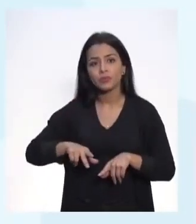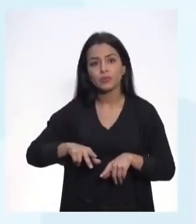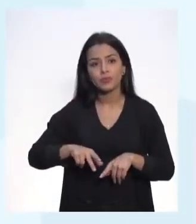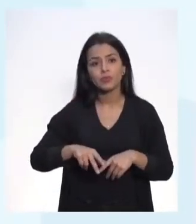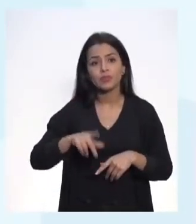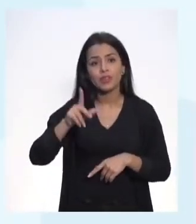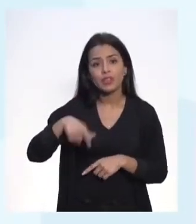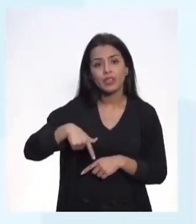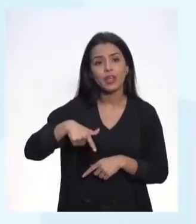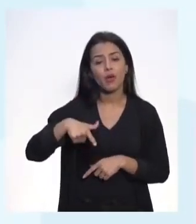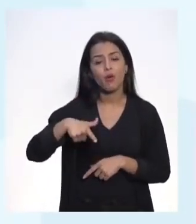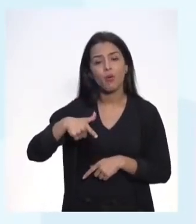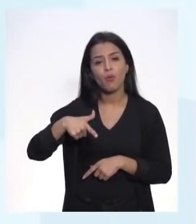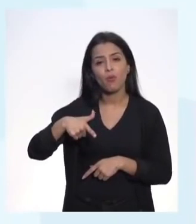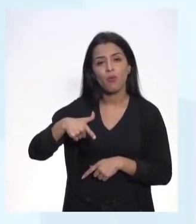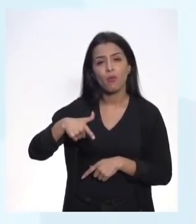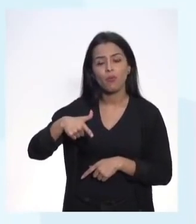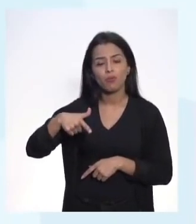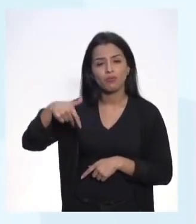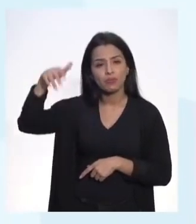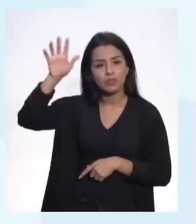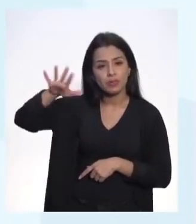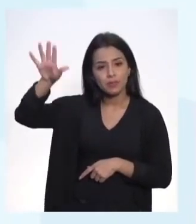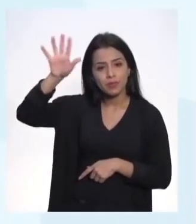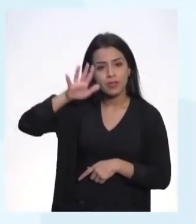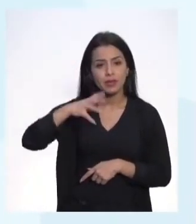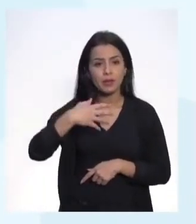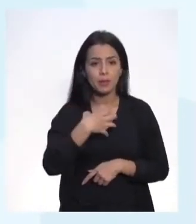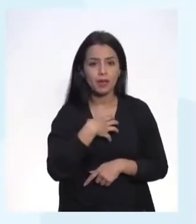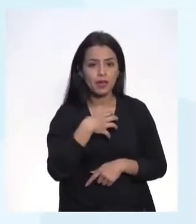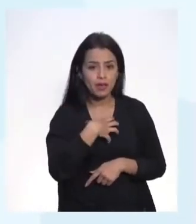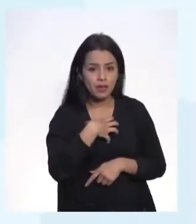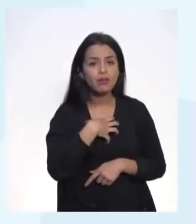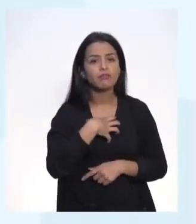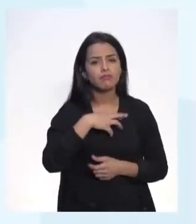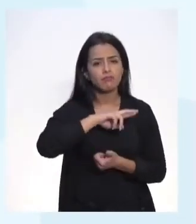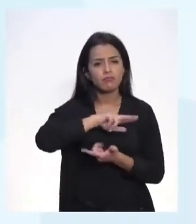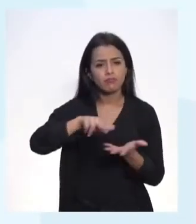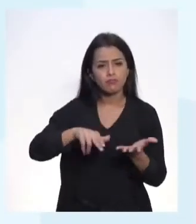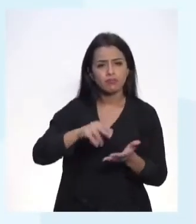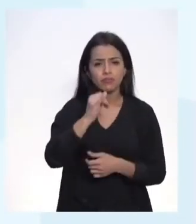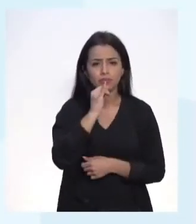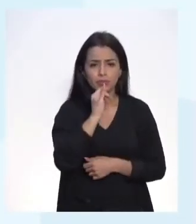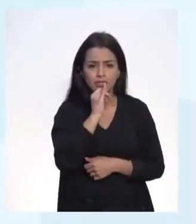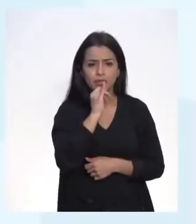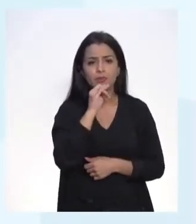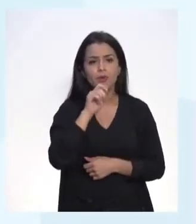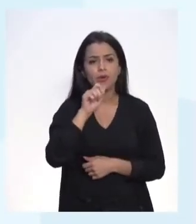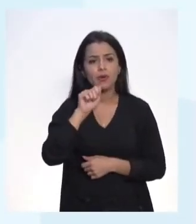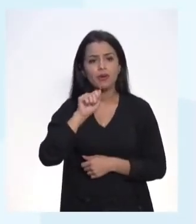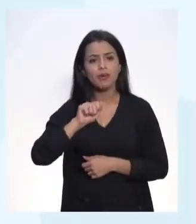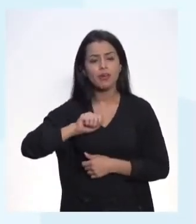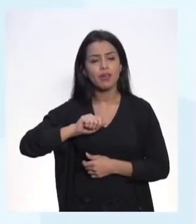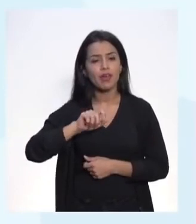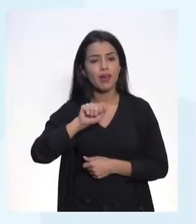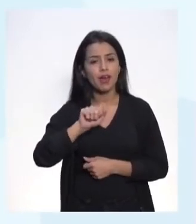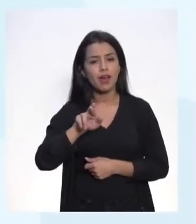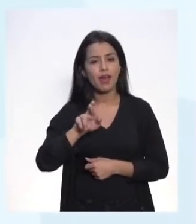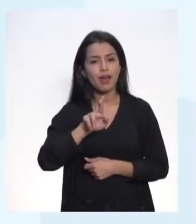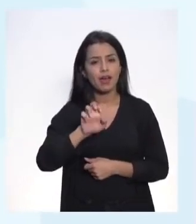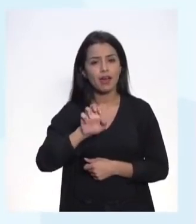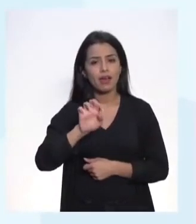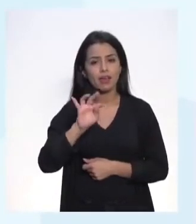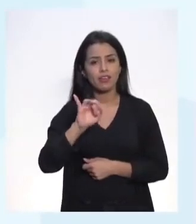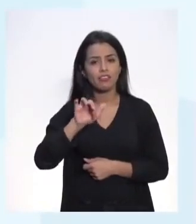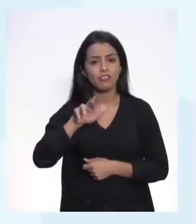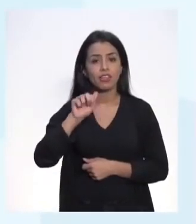o gaúcho, o baiano e tantos. Exemplos aí, rumei, arretirado. Ah, ele foi se arretirando. Minha tia